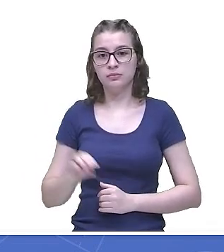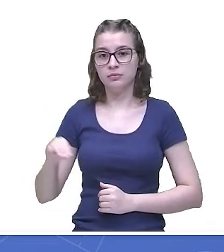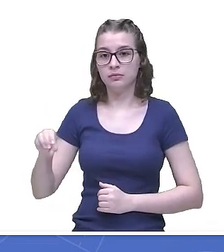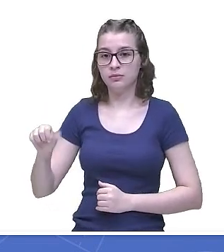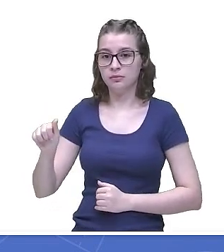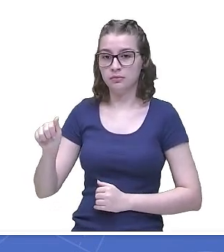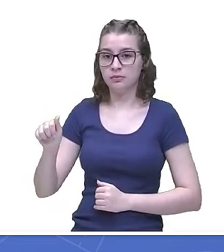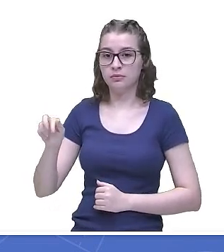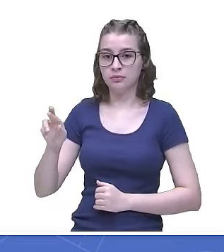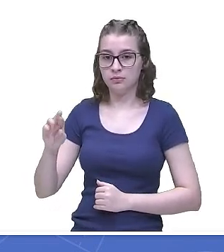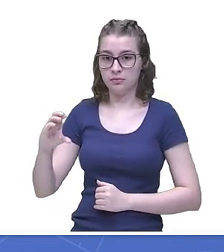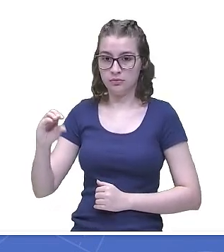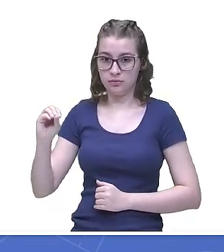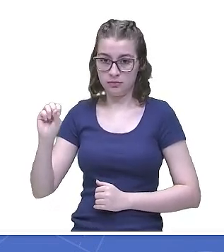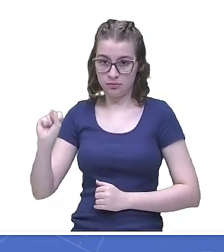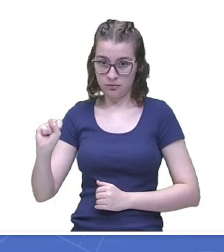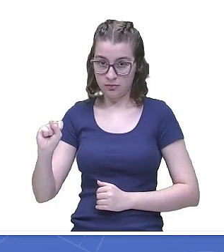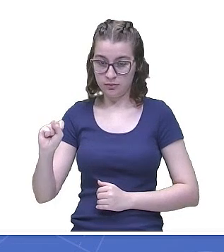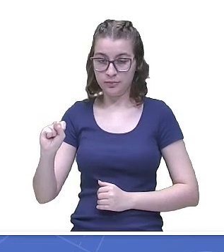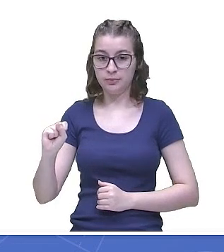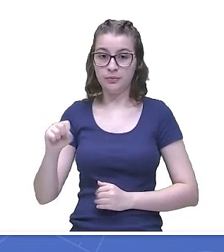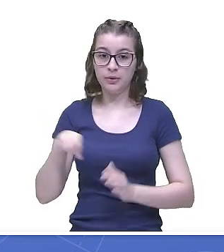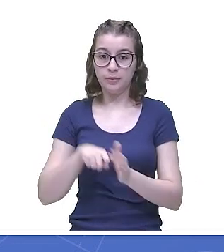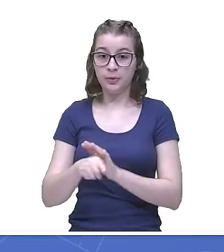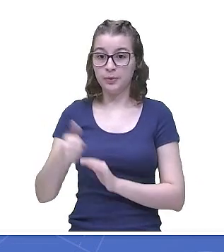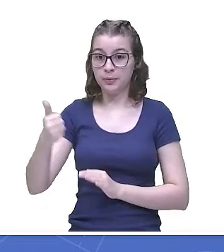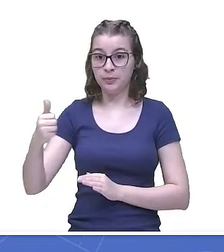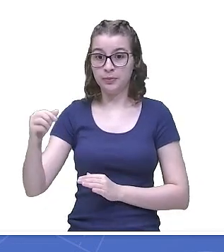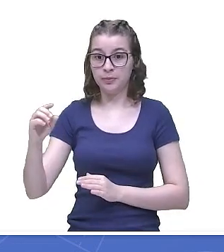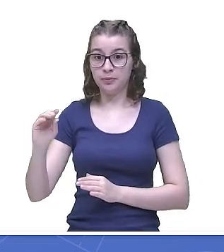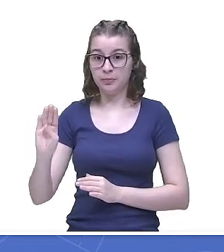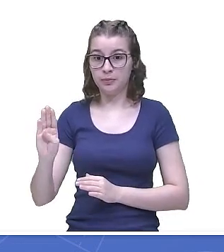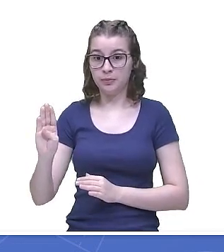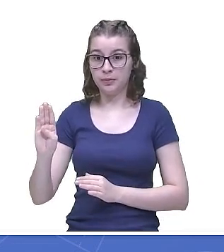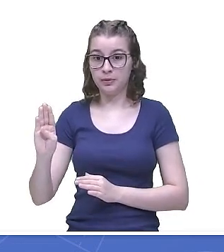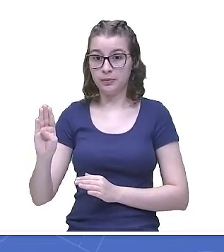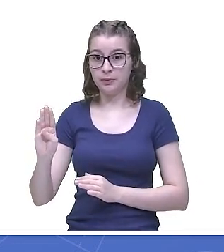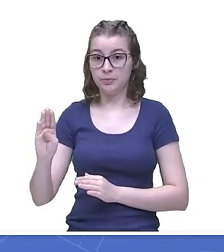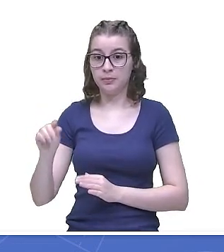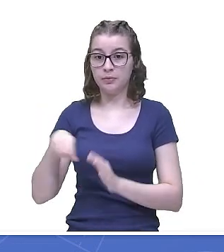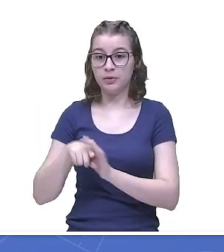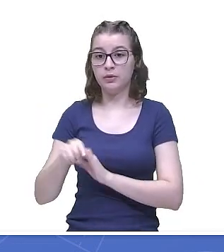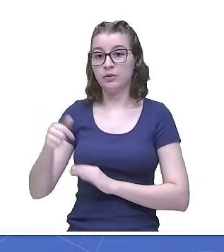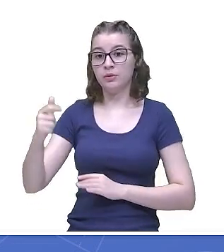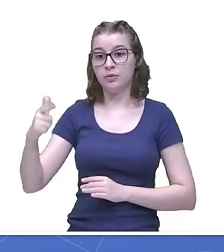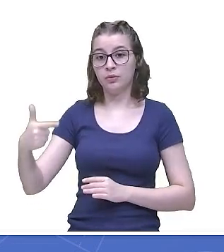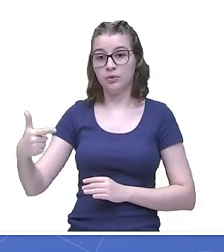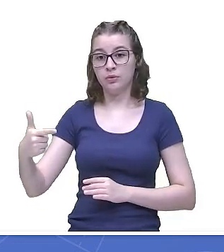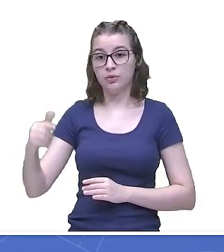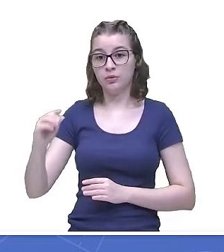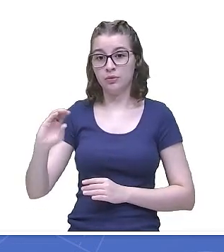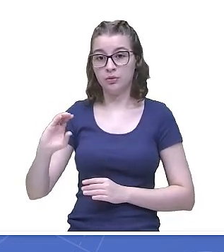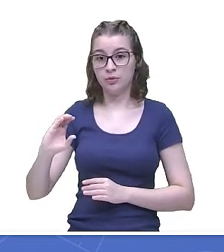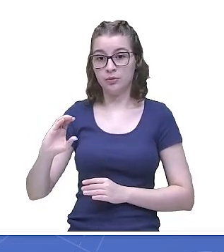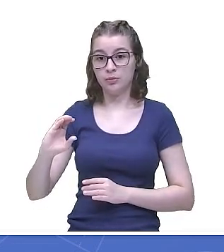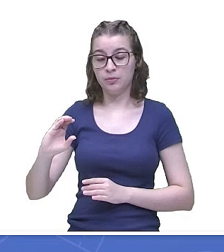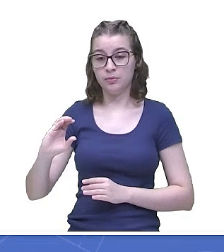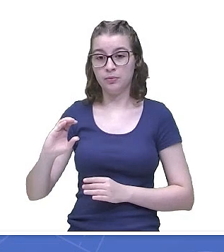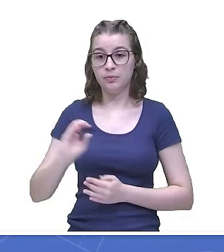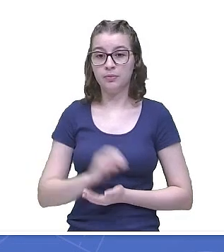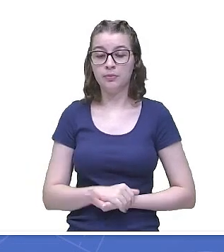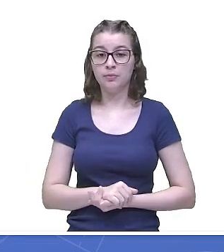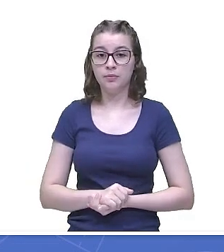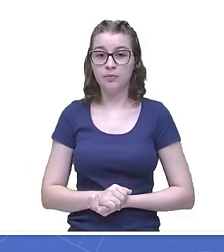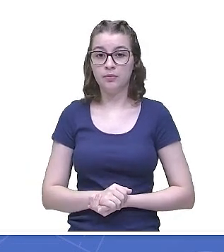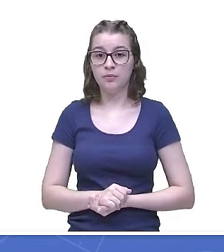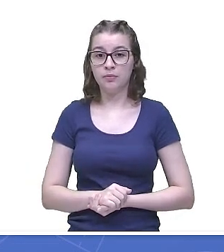O Marcos Santos diz que a questão 1 é a letra B e a questão 2 é a letra C. A Jamile diz que a questão